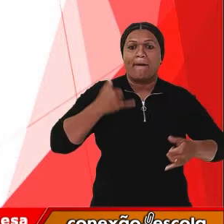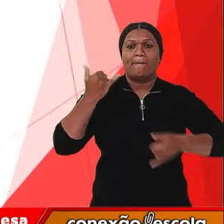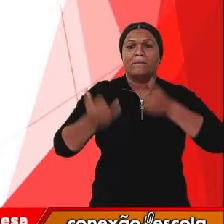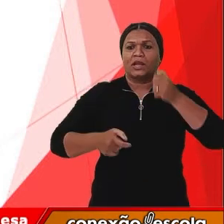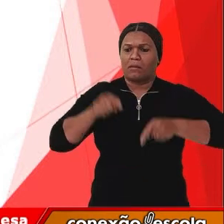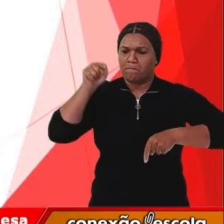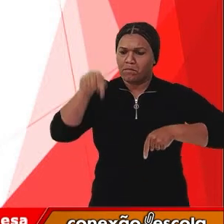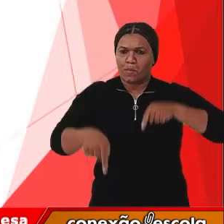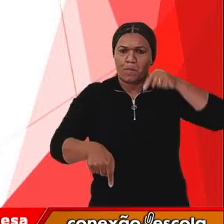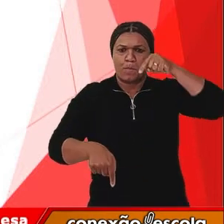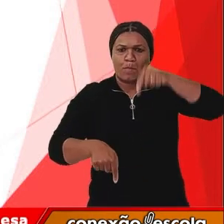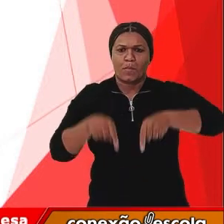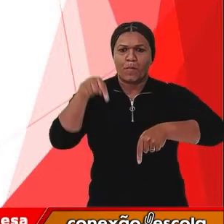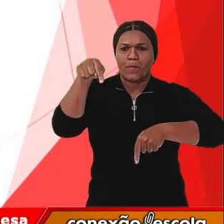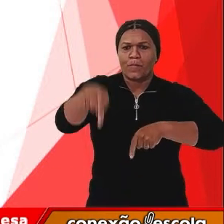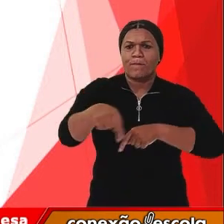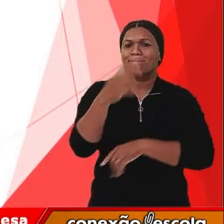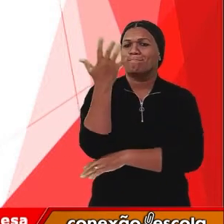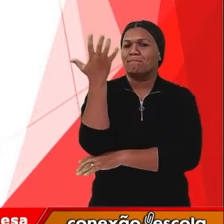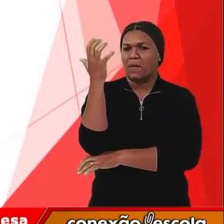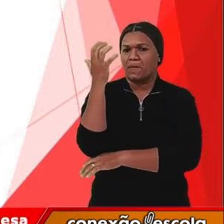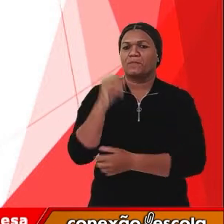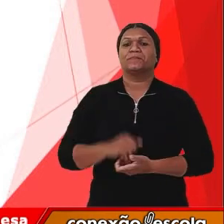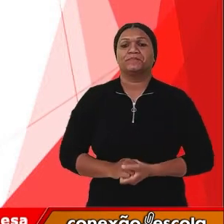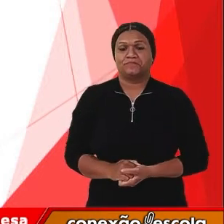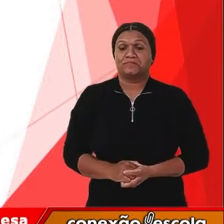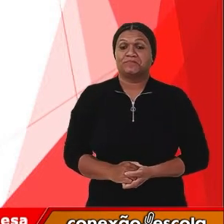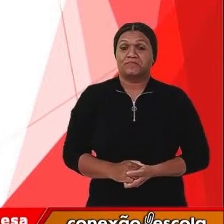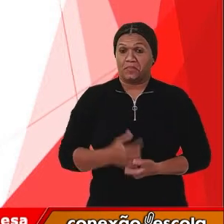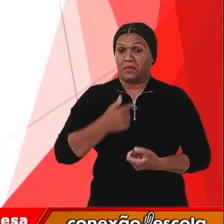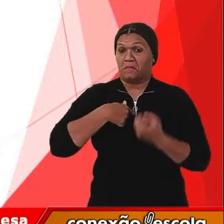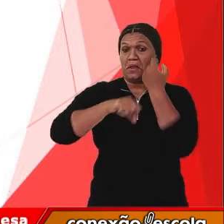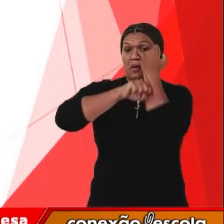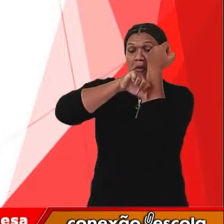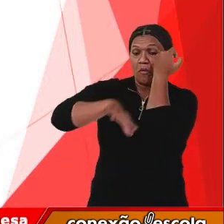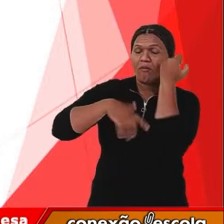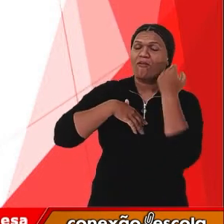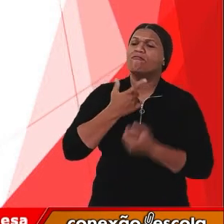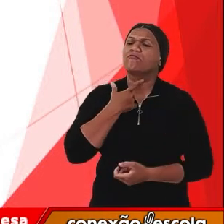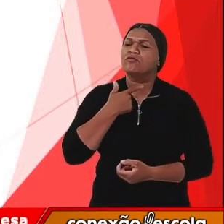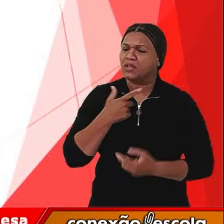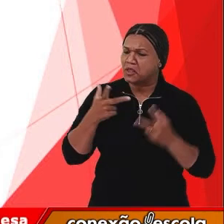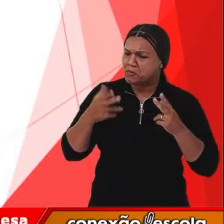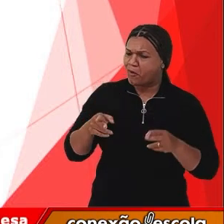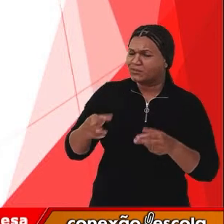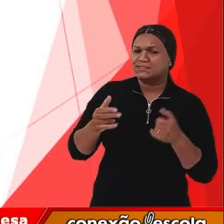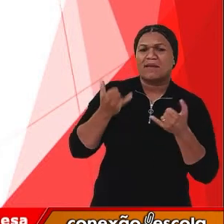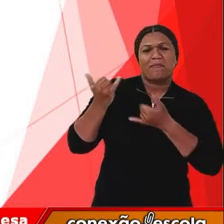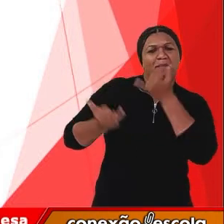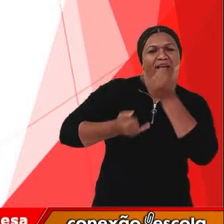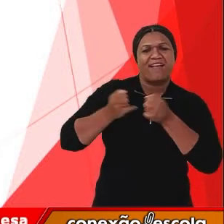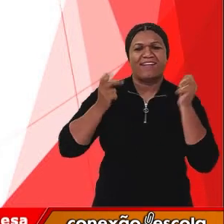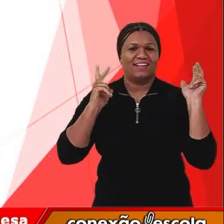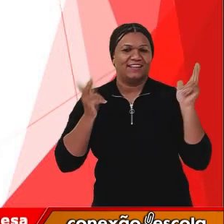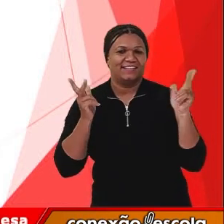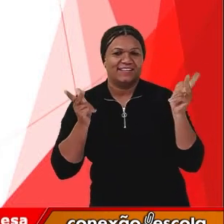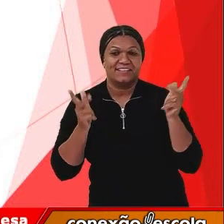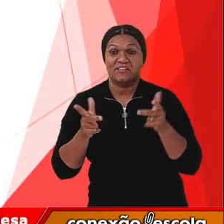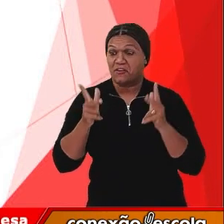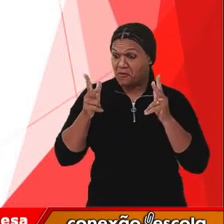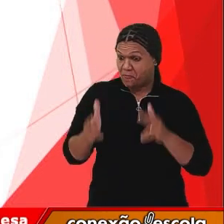e a minha sombra eu só queria ter um Mor que você tem ter a sua meninice